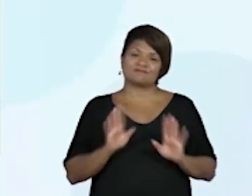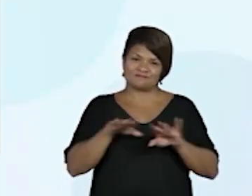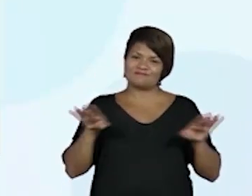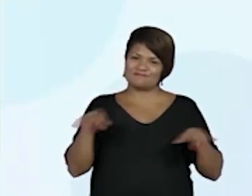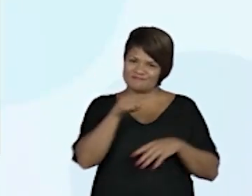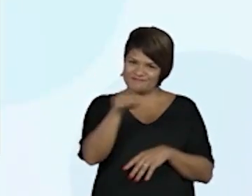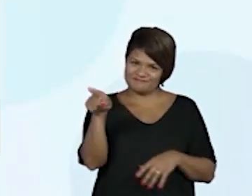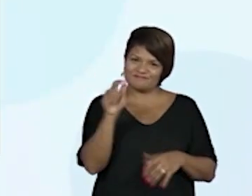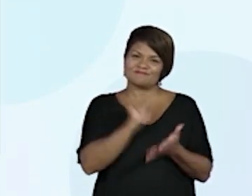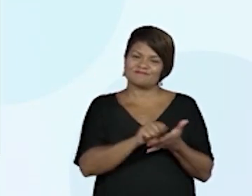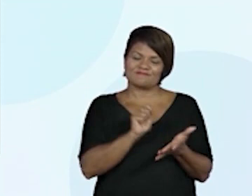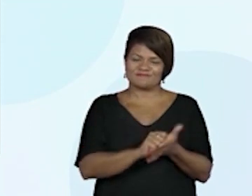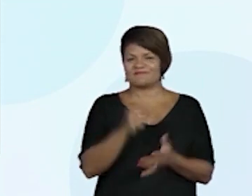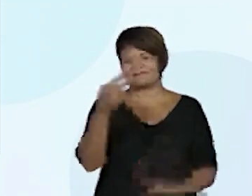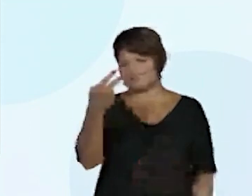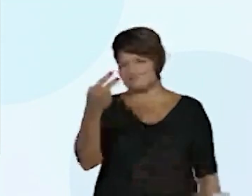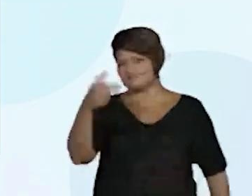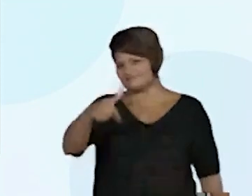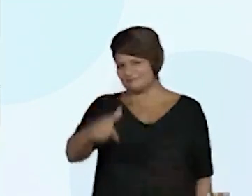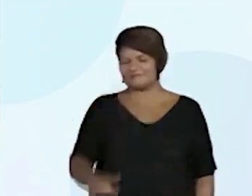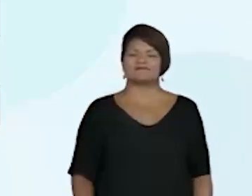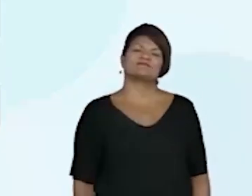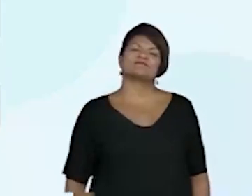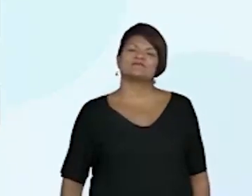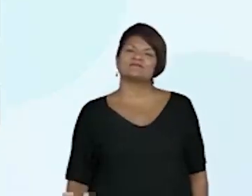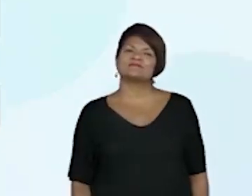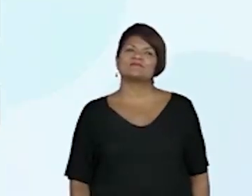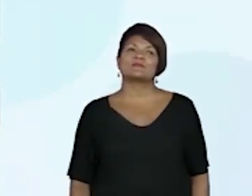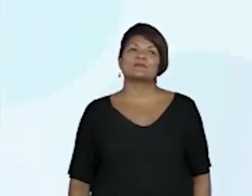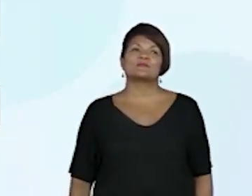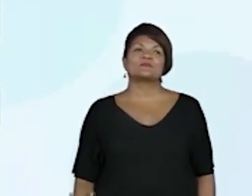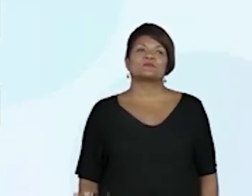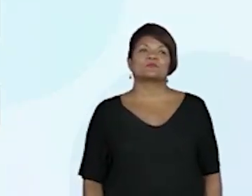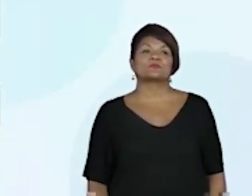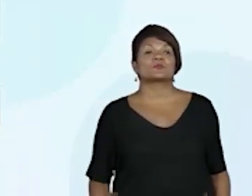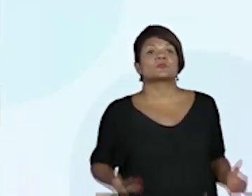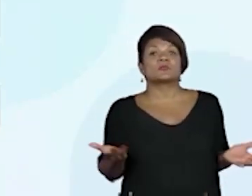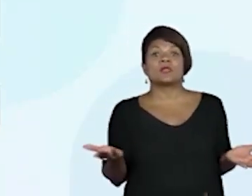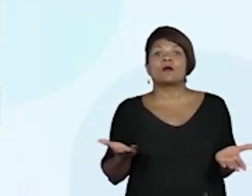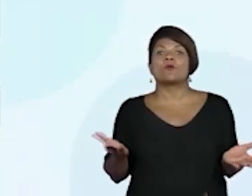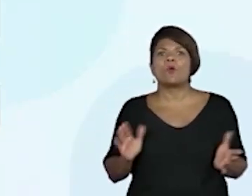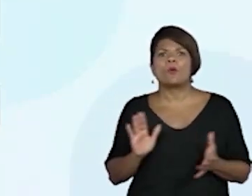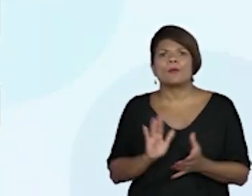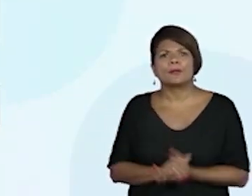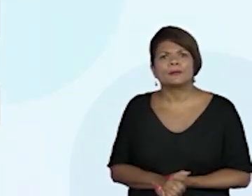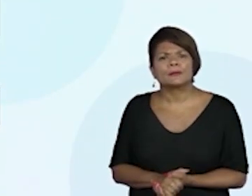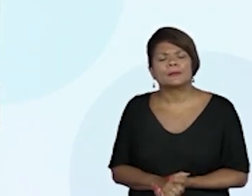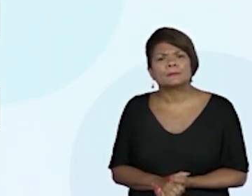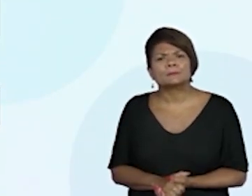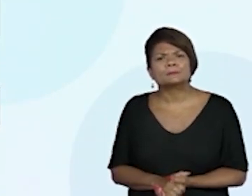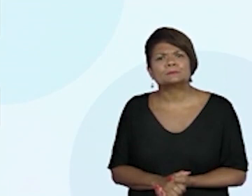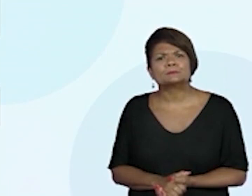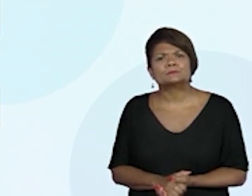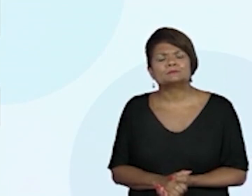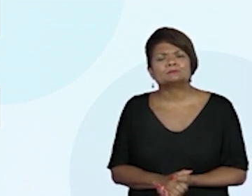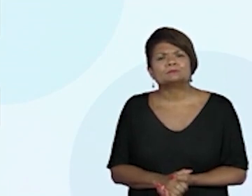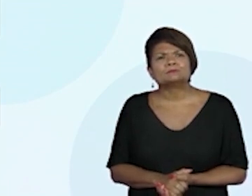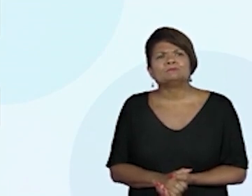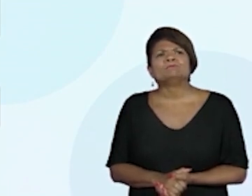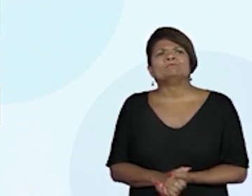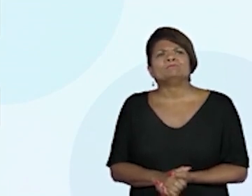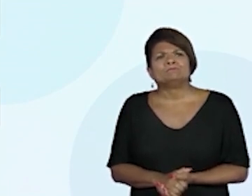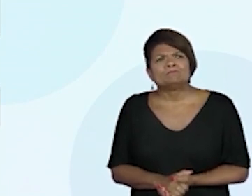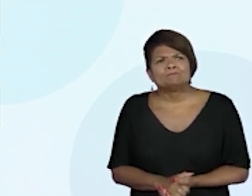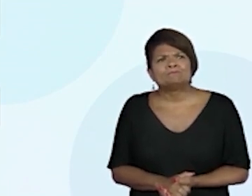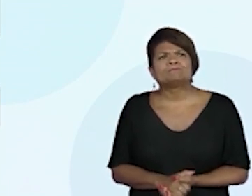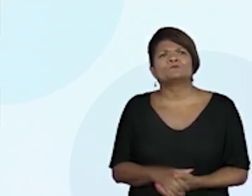escrever o número 27. E agora, hein? E agora, Pro Fran? que